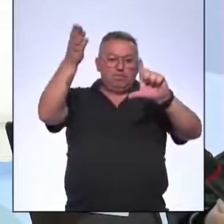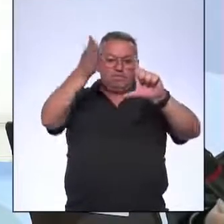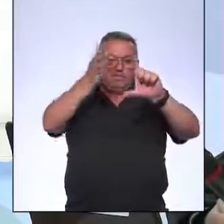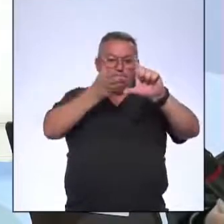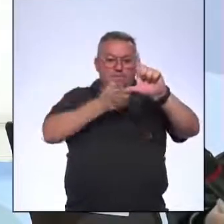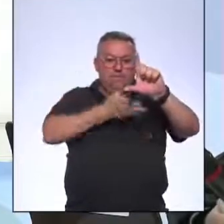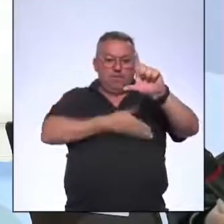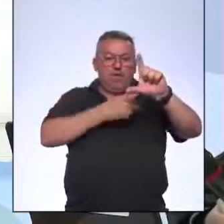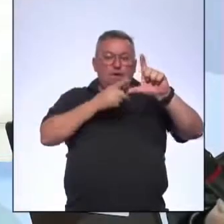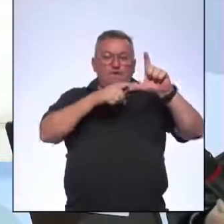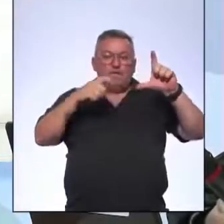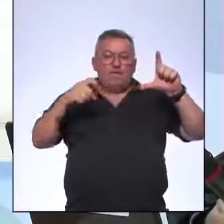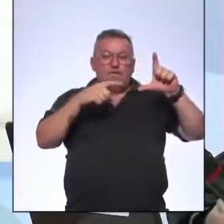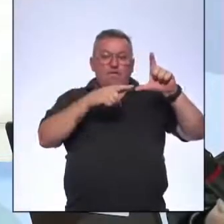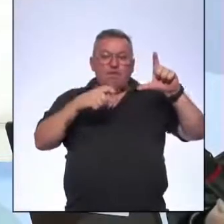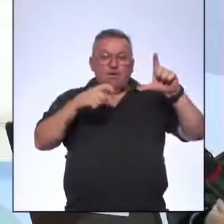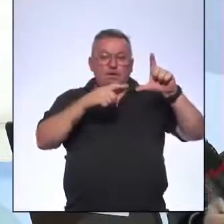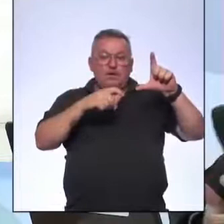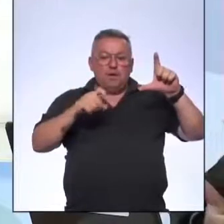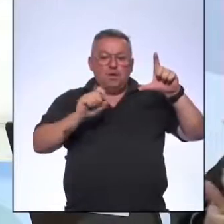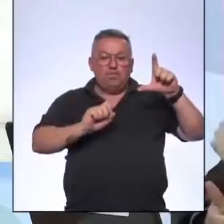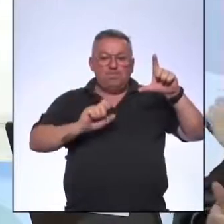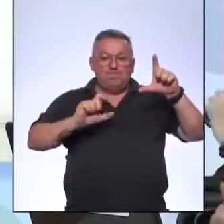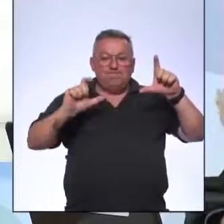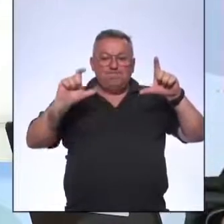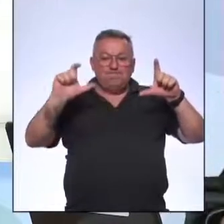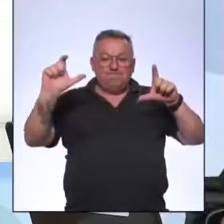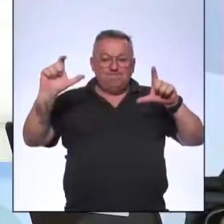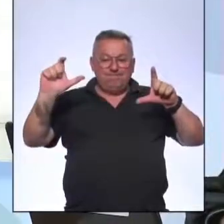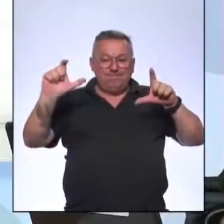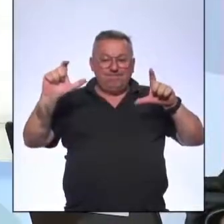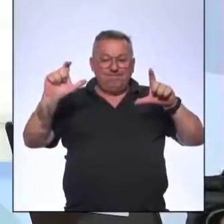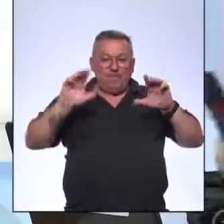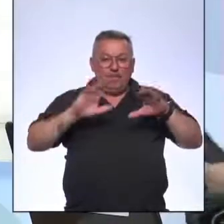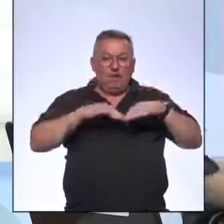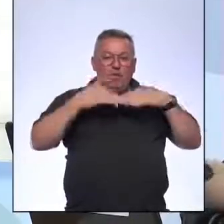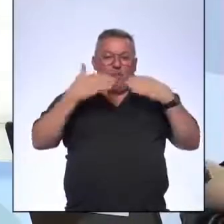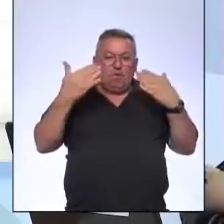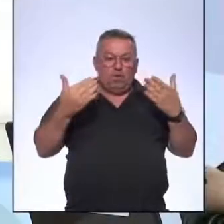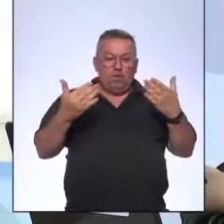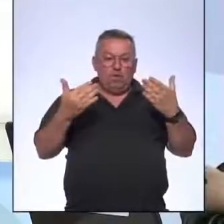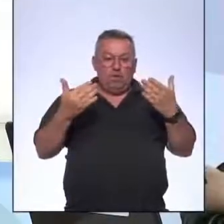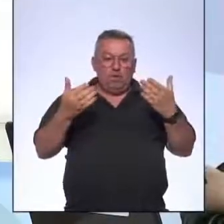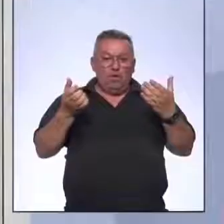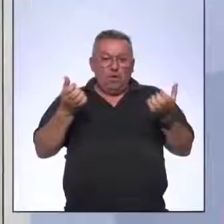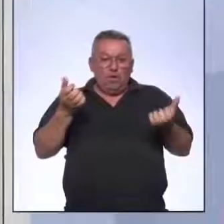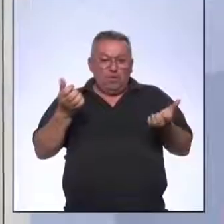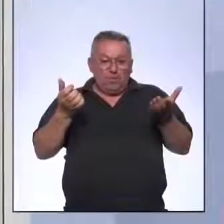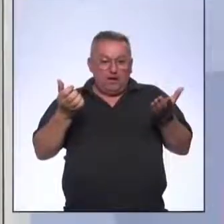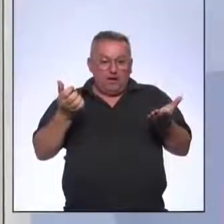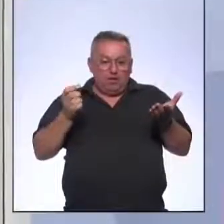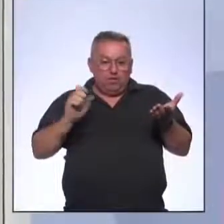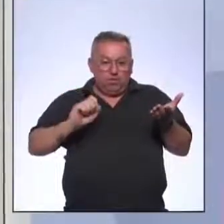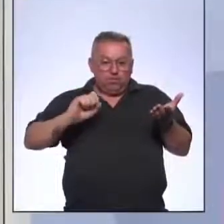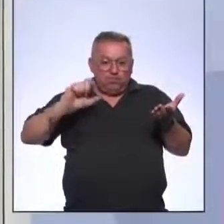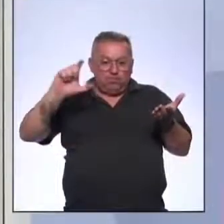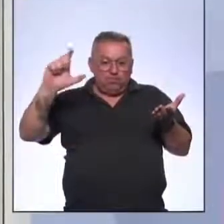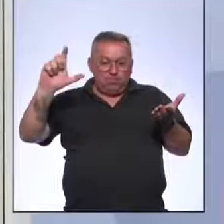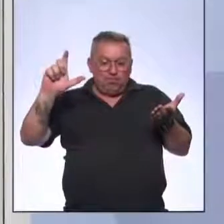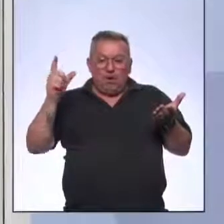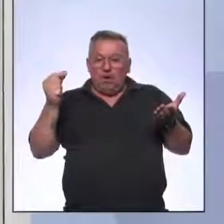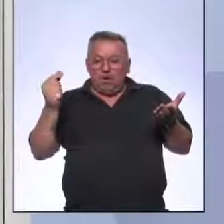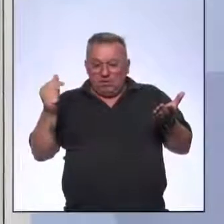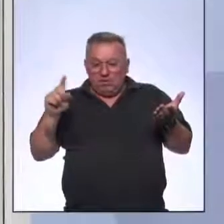de uma função crescente ou seja à medida que o valor do que um valor aumenta